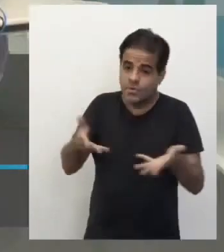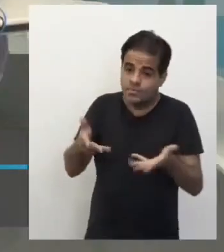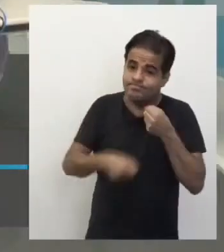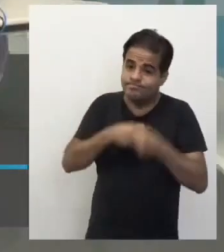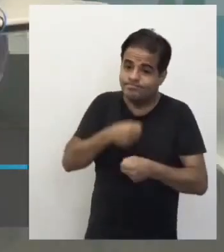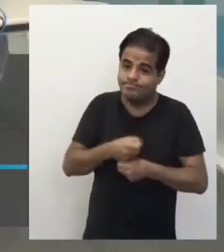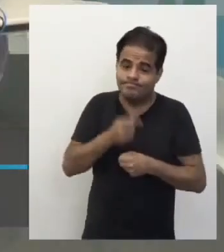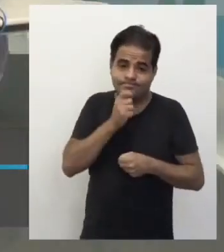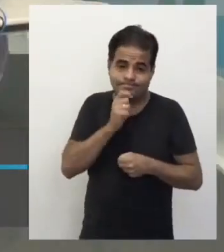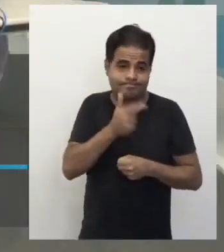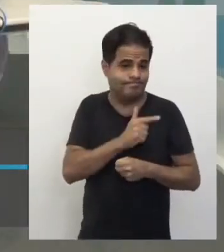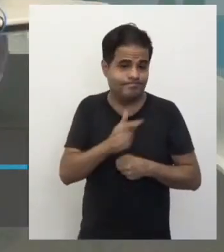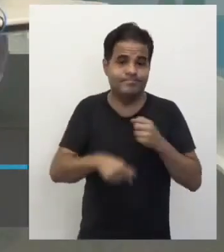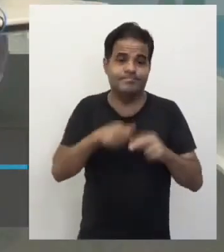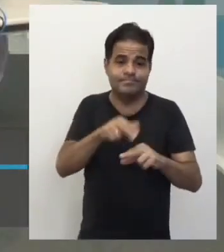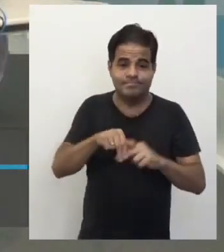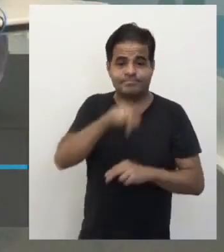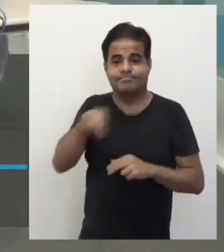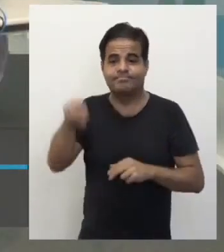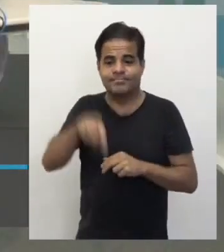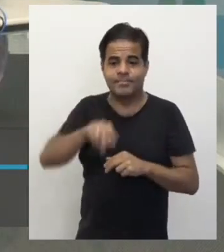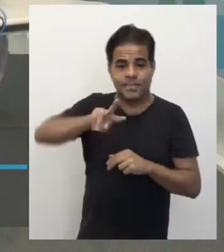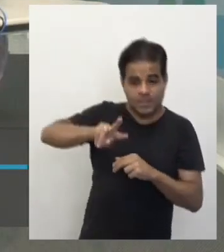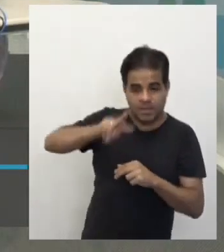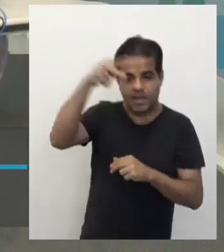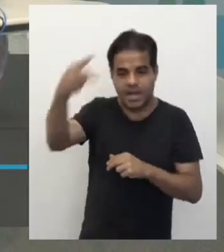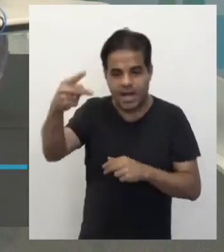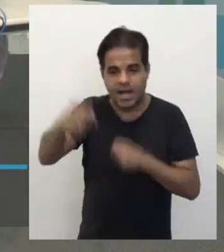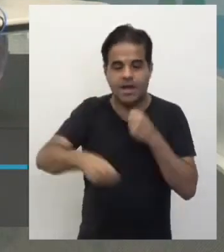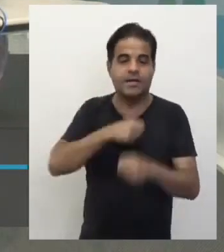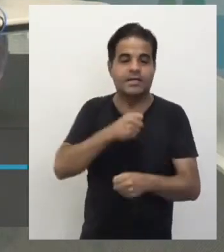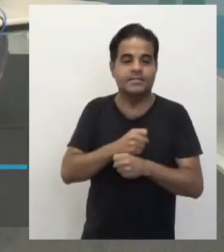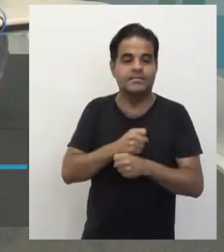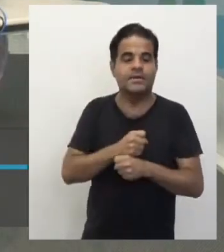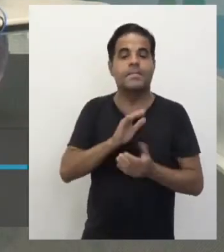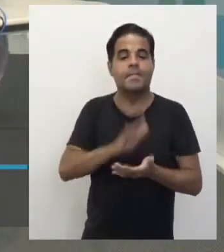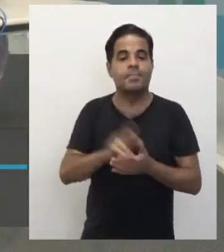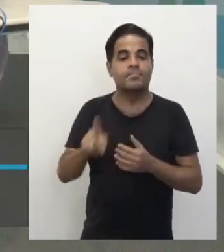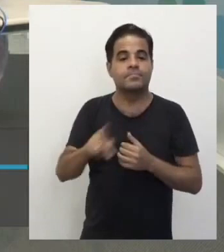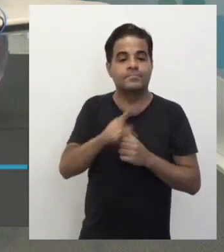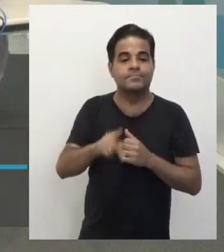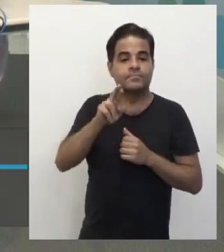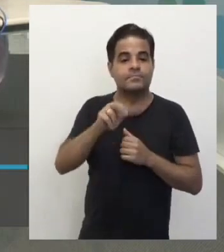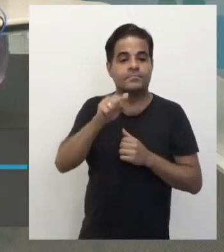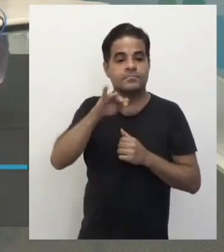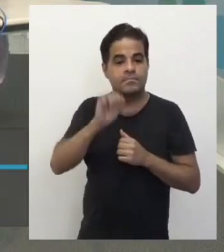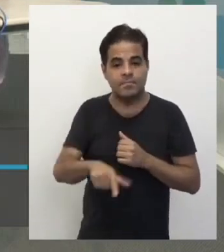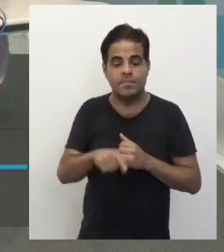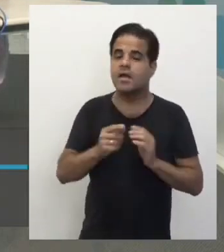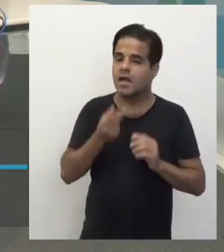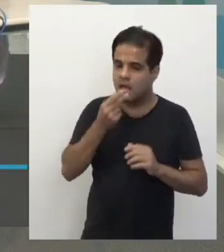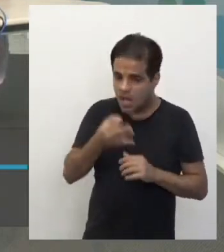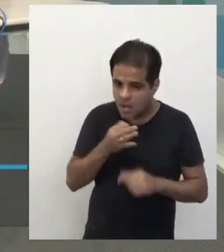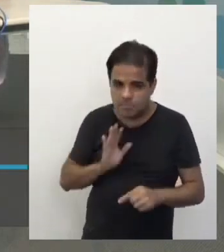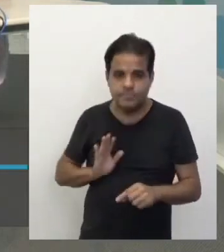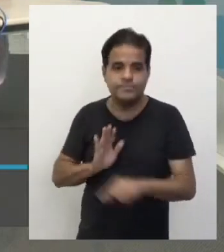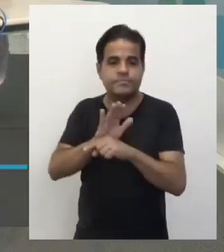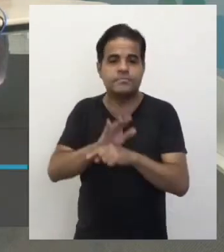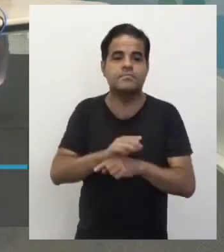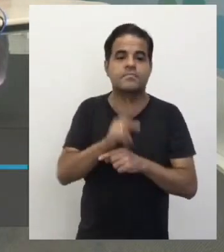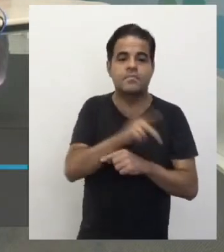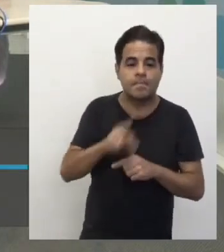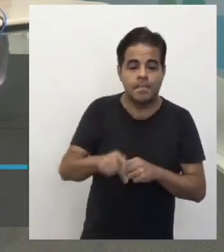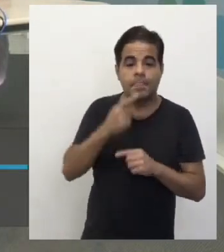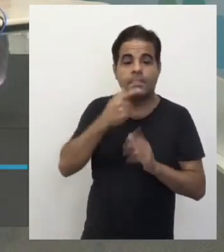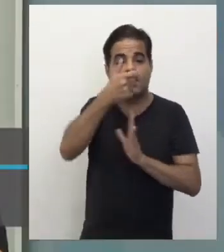nossa Olimpíada, né? Foi adiada para o ano que vem. Olha só, o Pro Rafael, ele deu uma contribuição bem interessante, professora